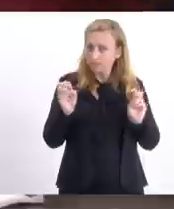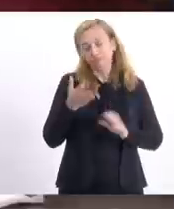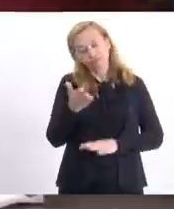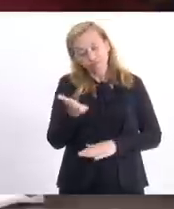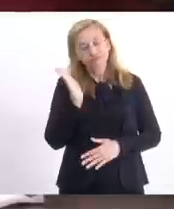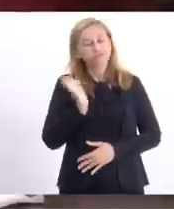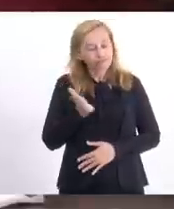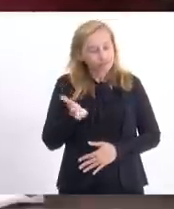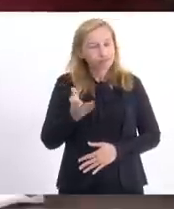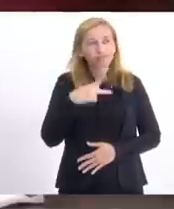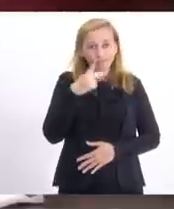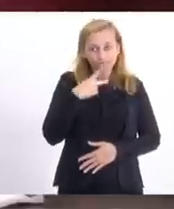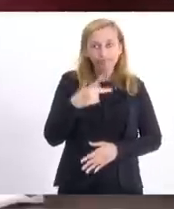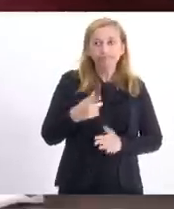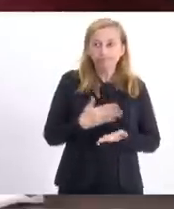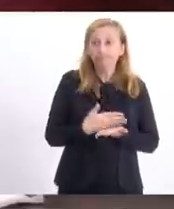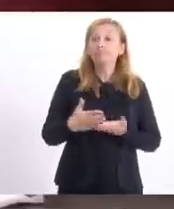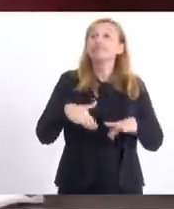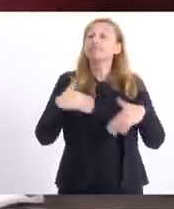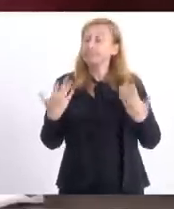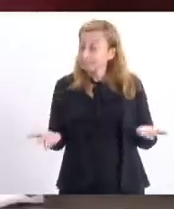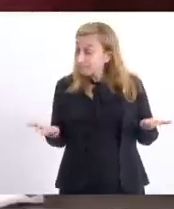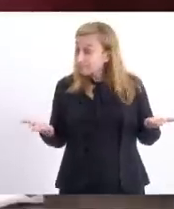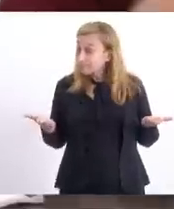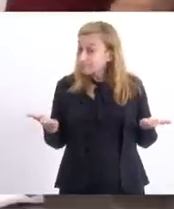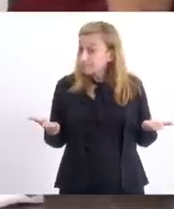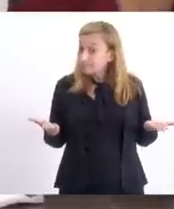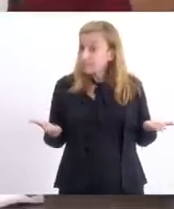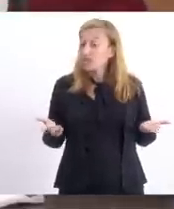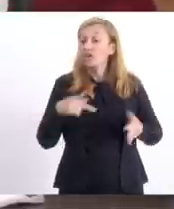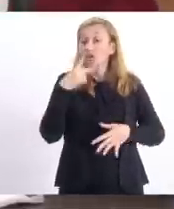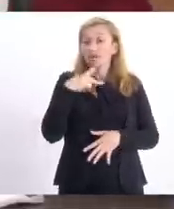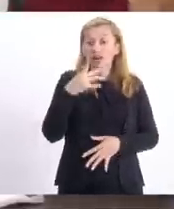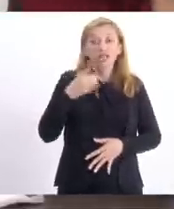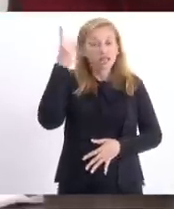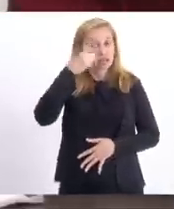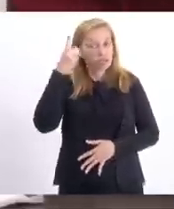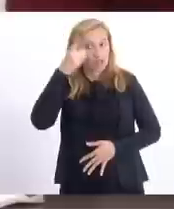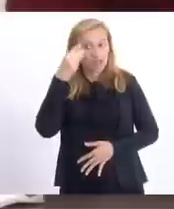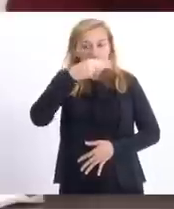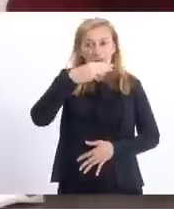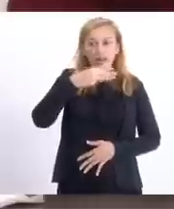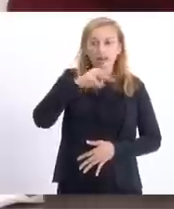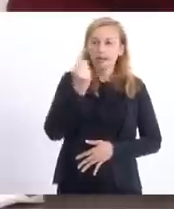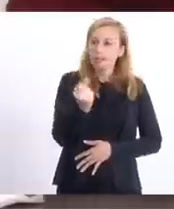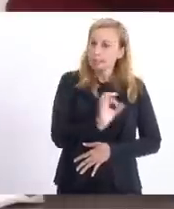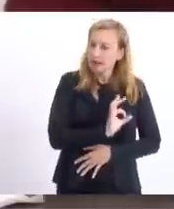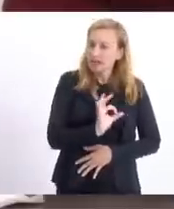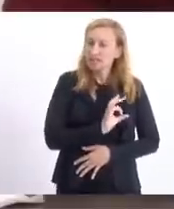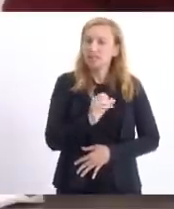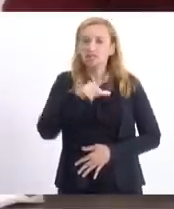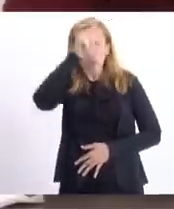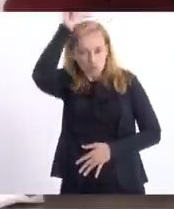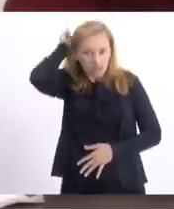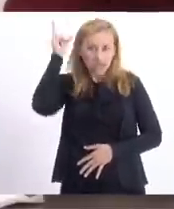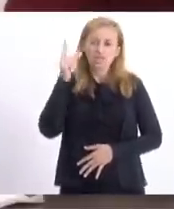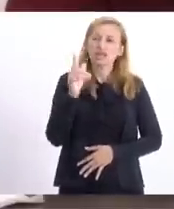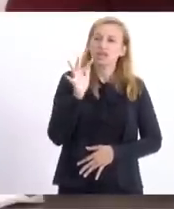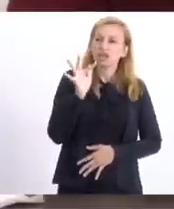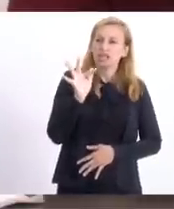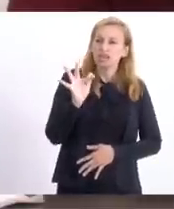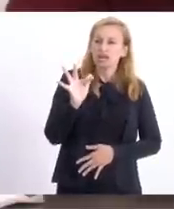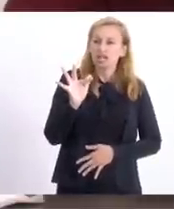tinha avisado no início. Então, com a palavra a deputada Marta, depois deputado Luiz, deputado Flávio. Deputada